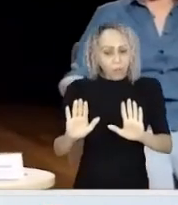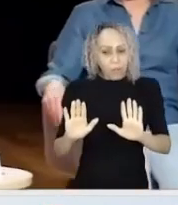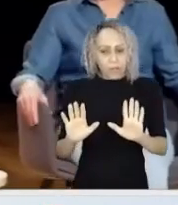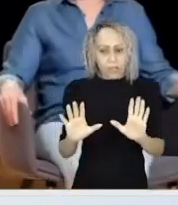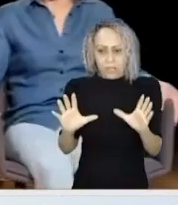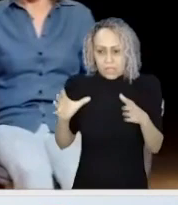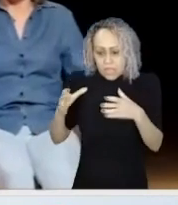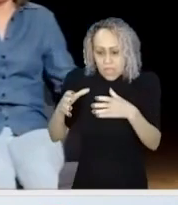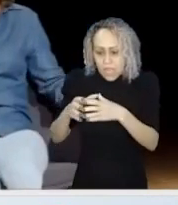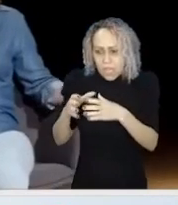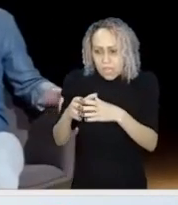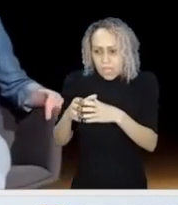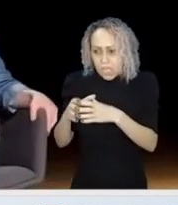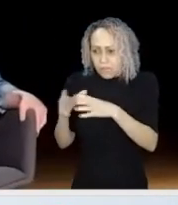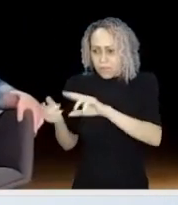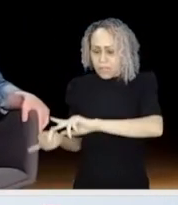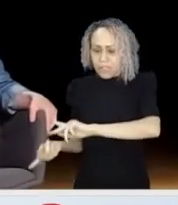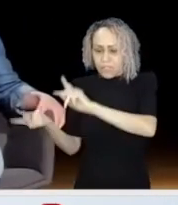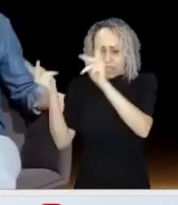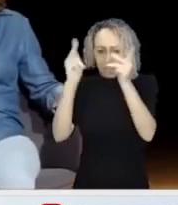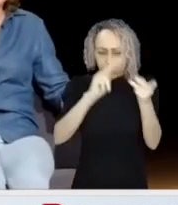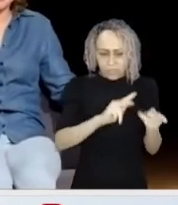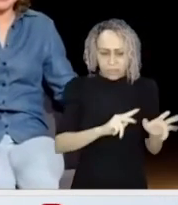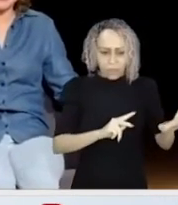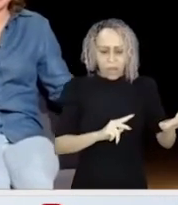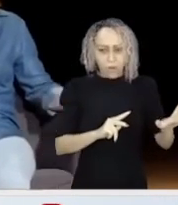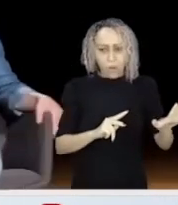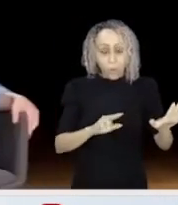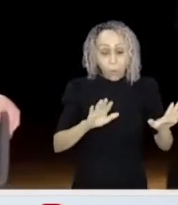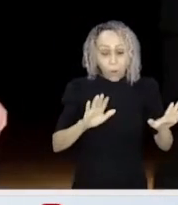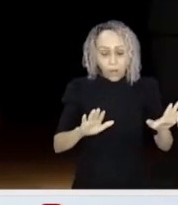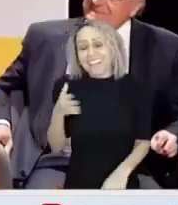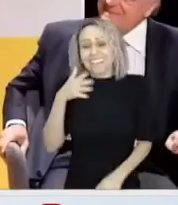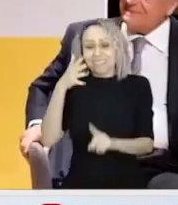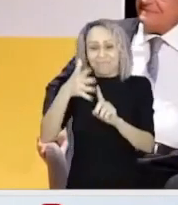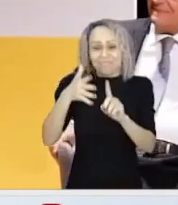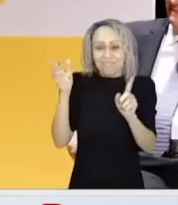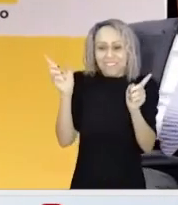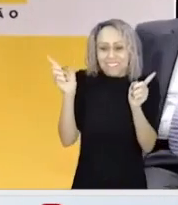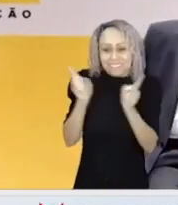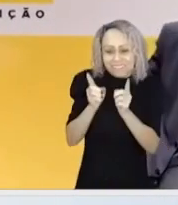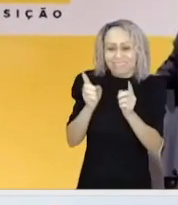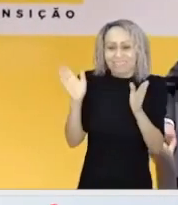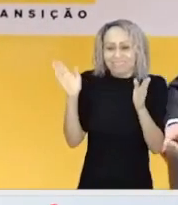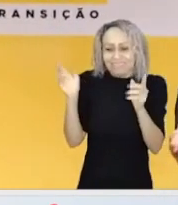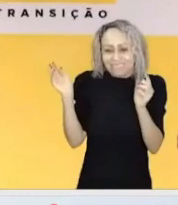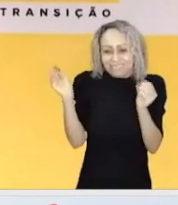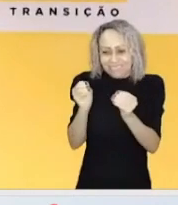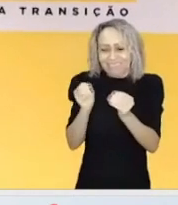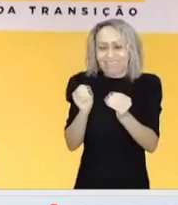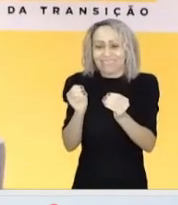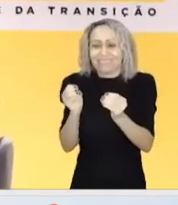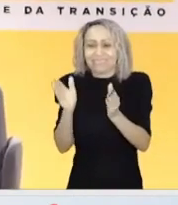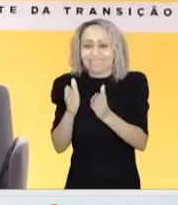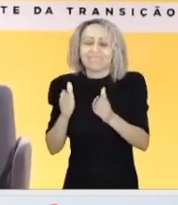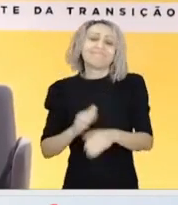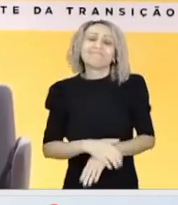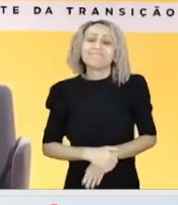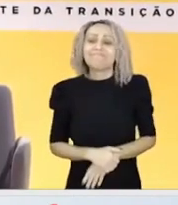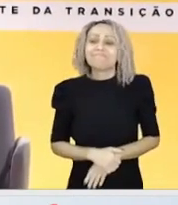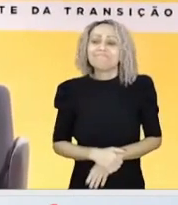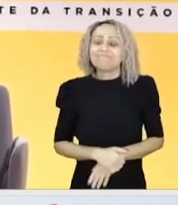na vida do homem, meu Não precisa amigo. ser o vai torinho para entender disso daí. É óbvio que o Lula vai estourar o teto. Como ele vai fazer é que é a